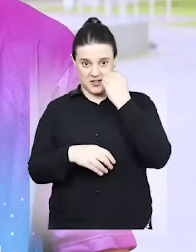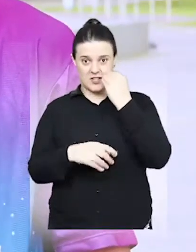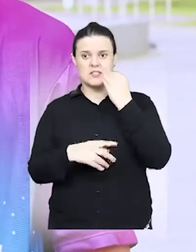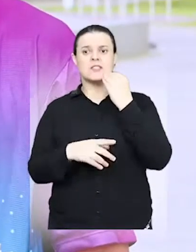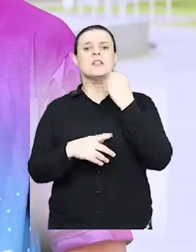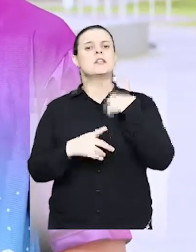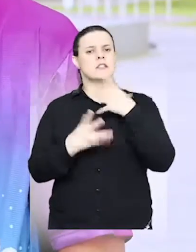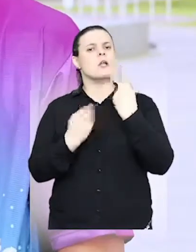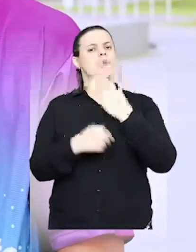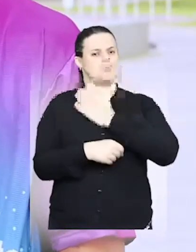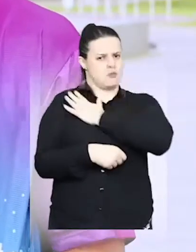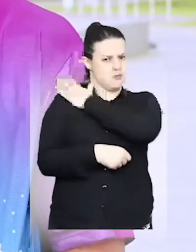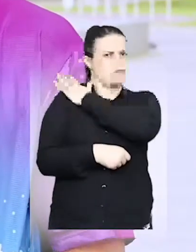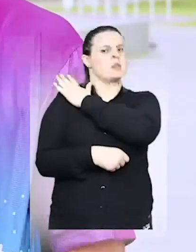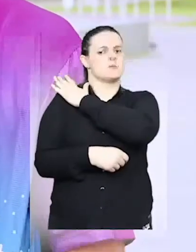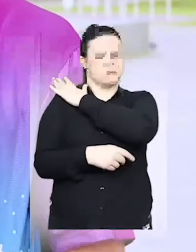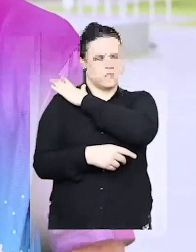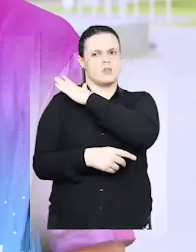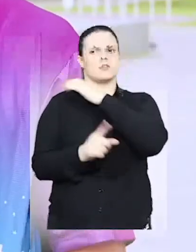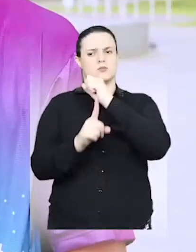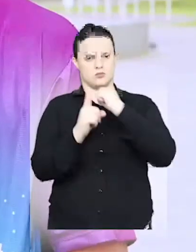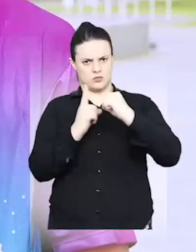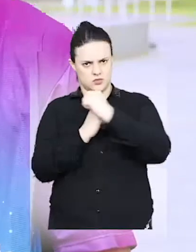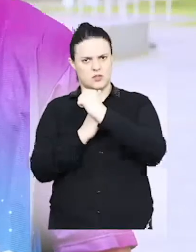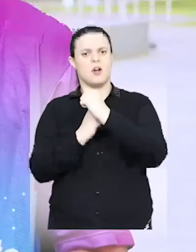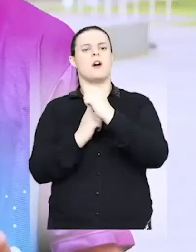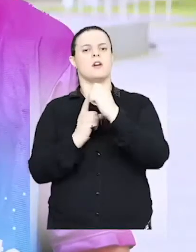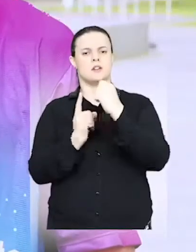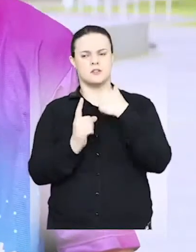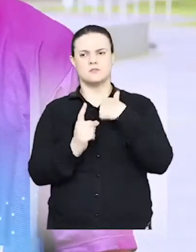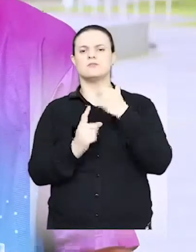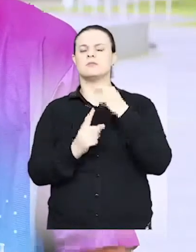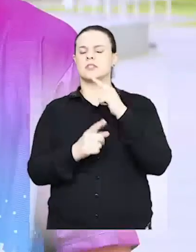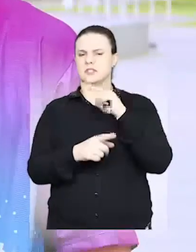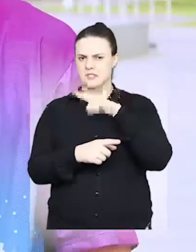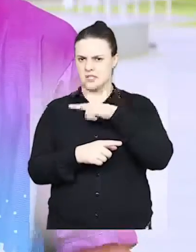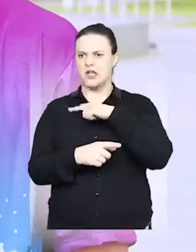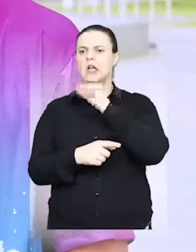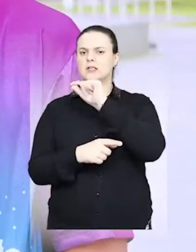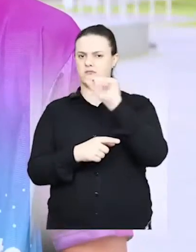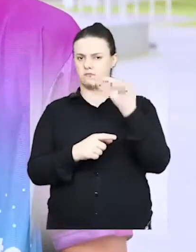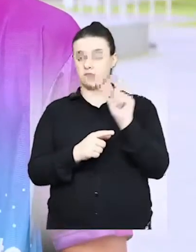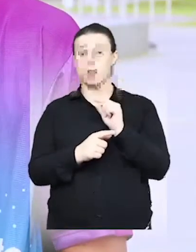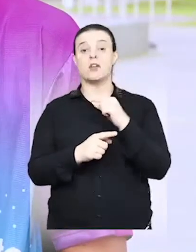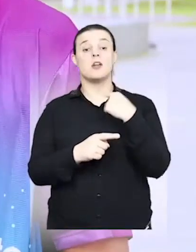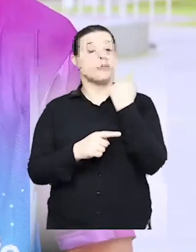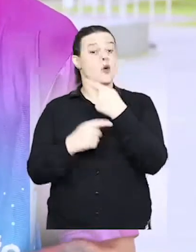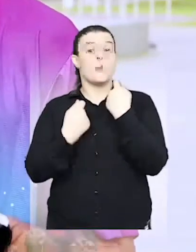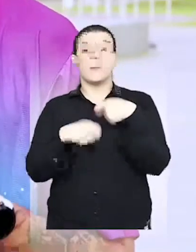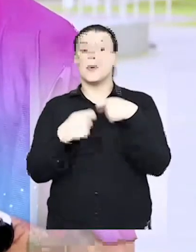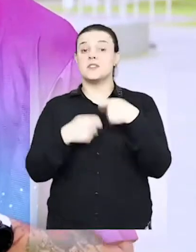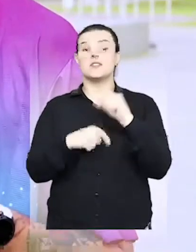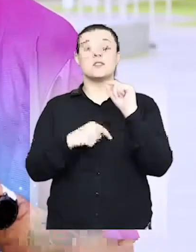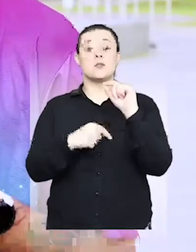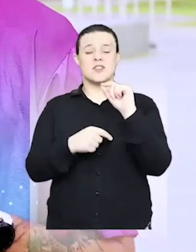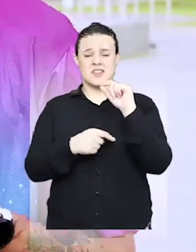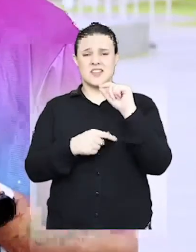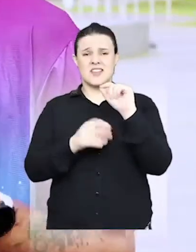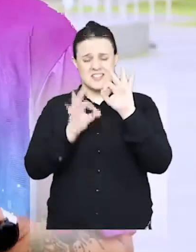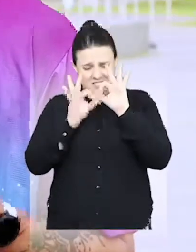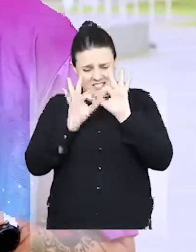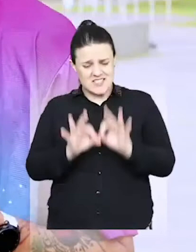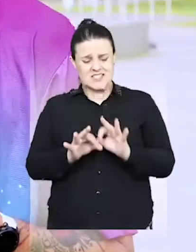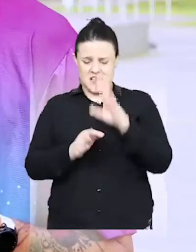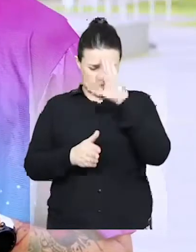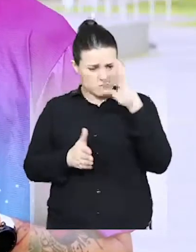enfrenta muita discriminação social, você vive isso há muito instante e você precisa estar muito